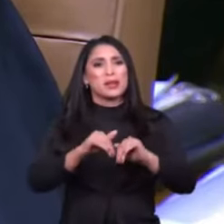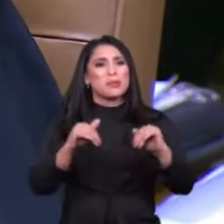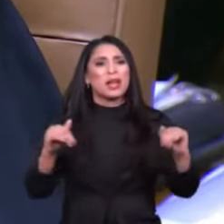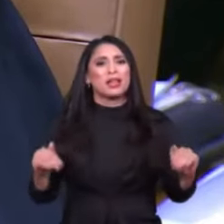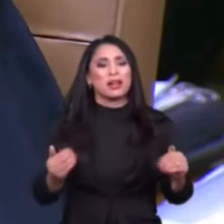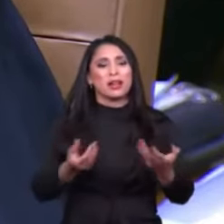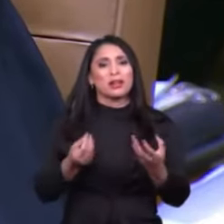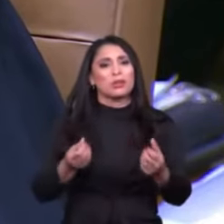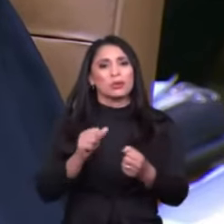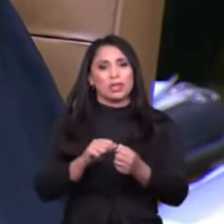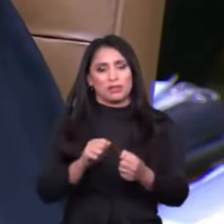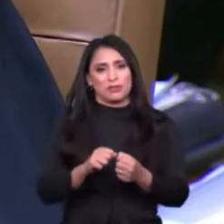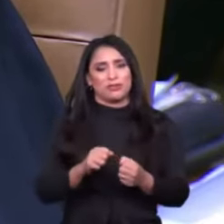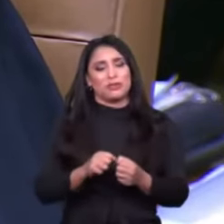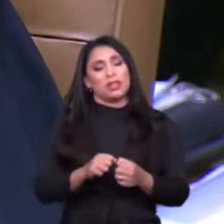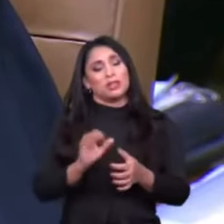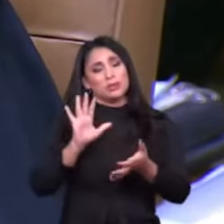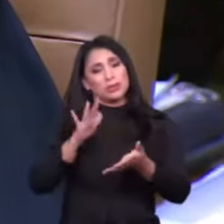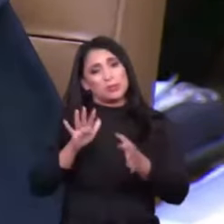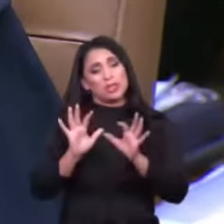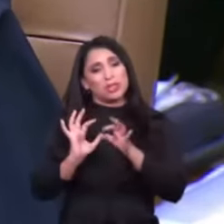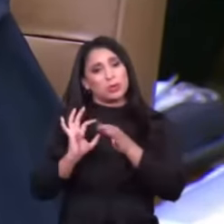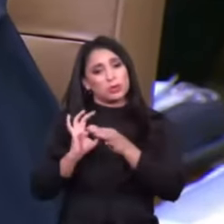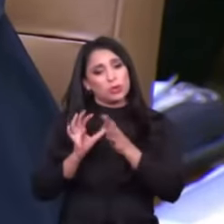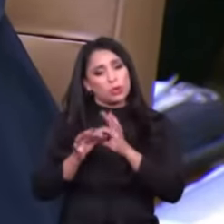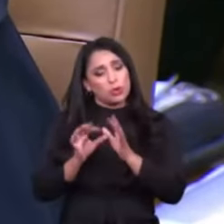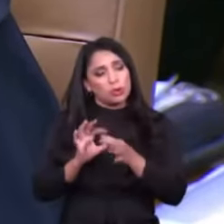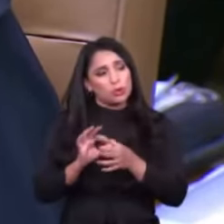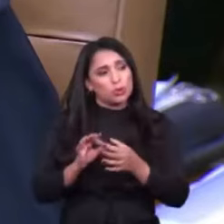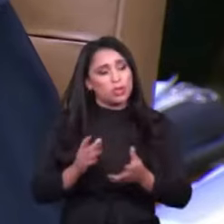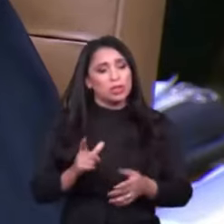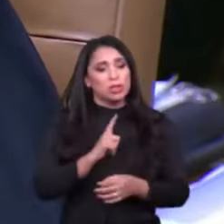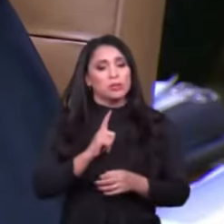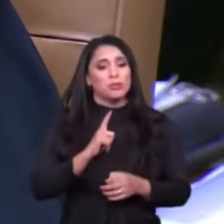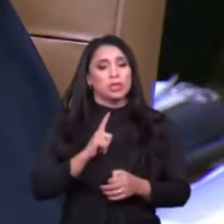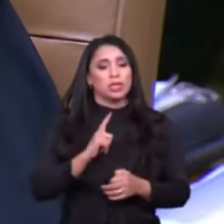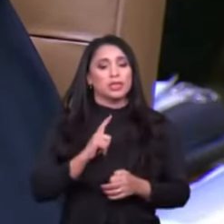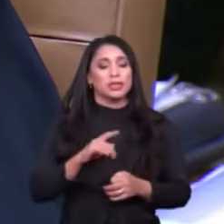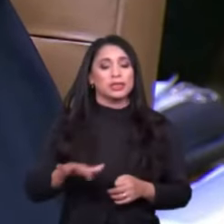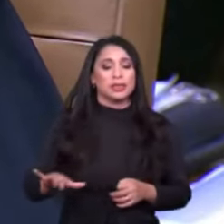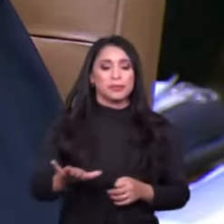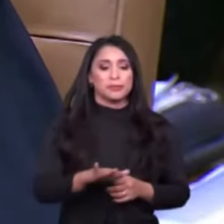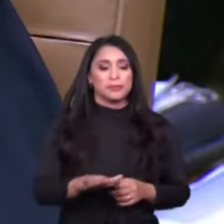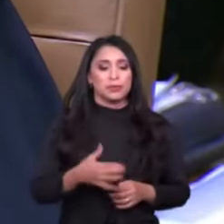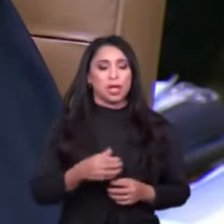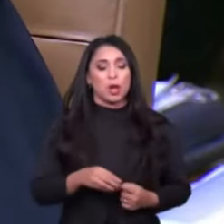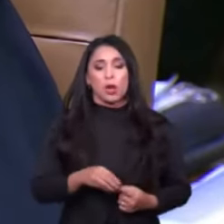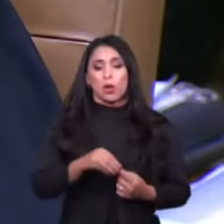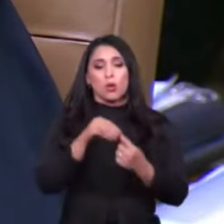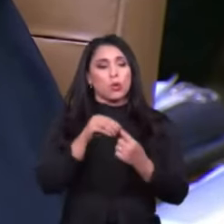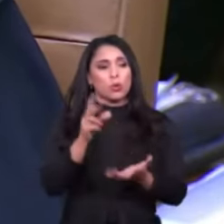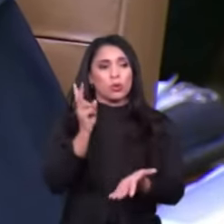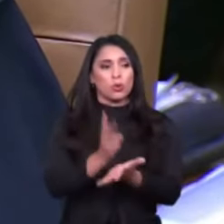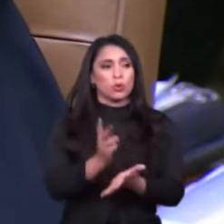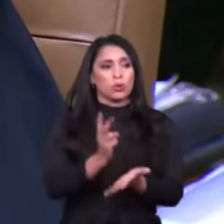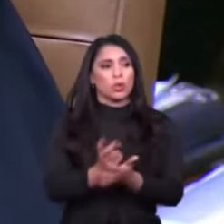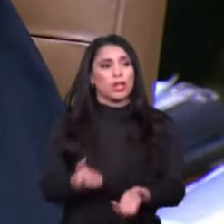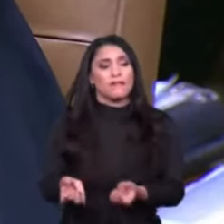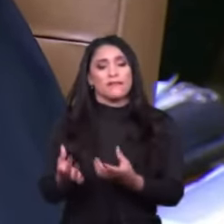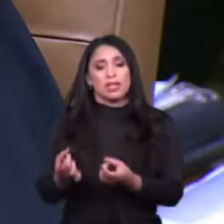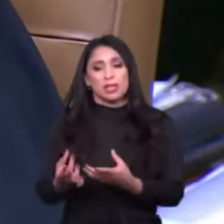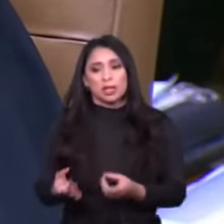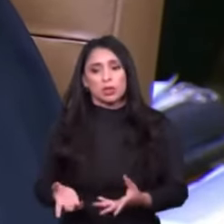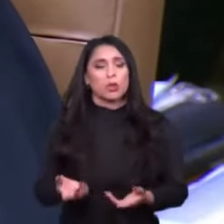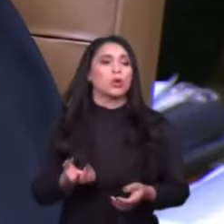certos contextos, até porque ambas se encontram situadas no âmago de uma mesma e única relação estabelecida entre vendedor traficante